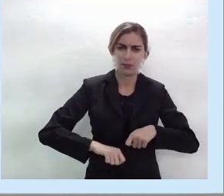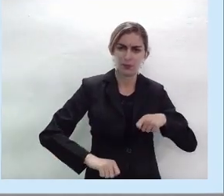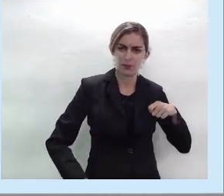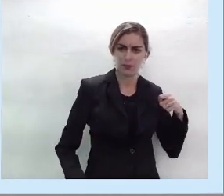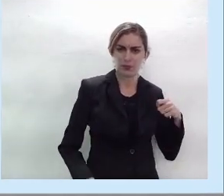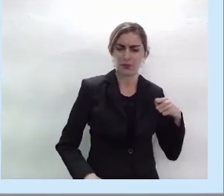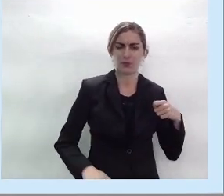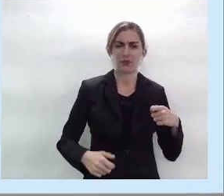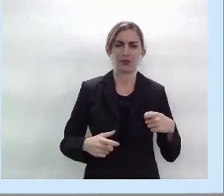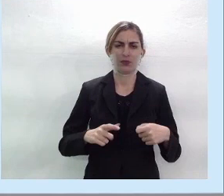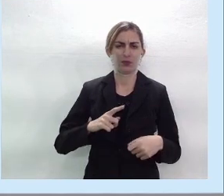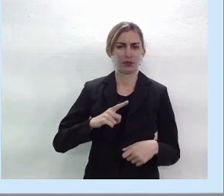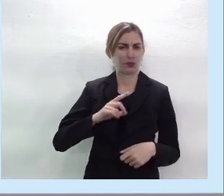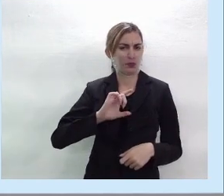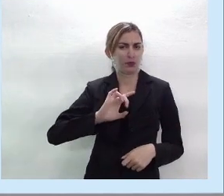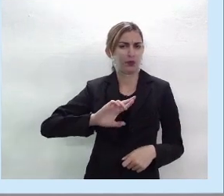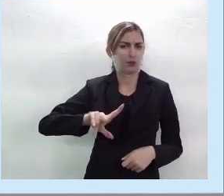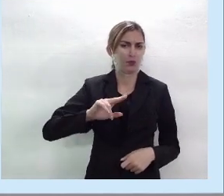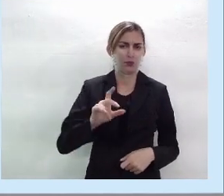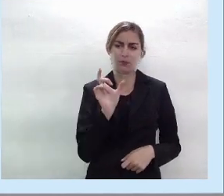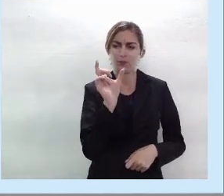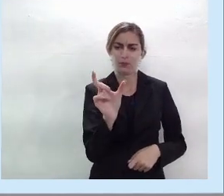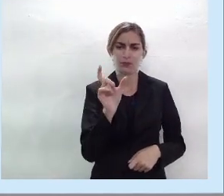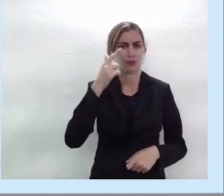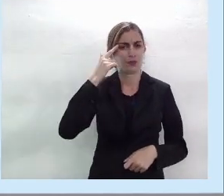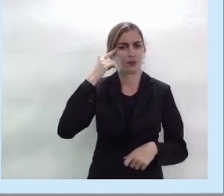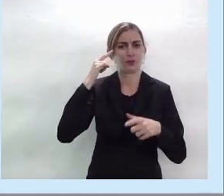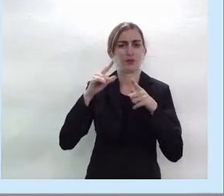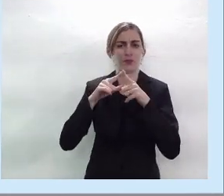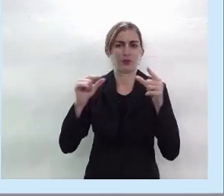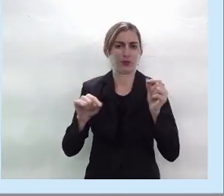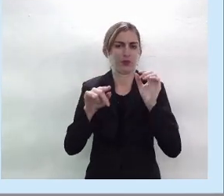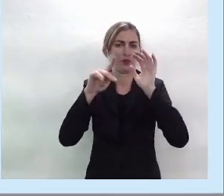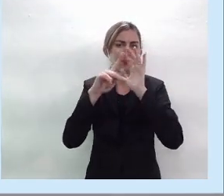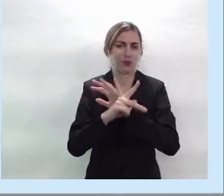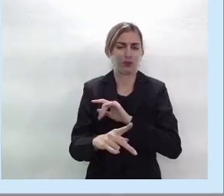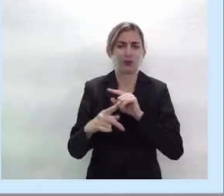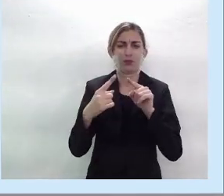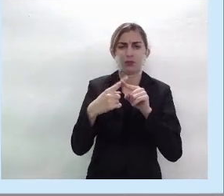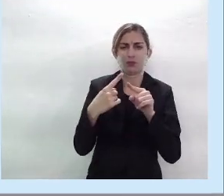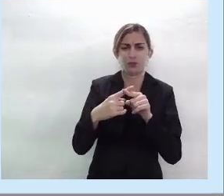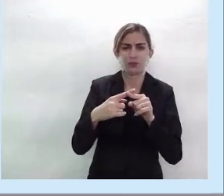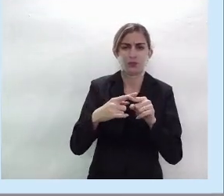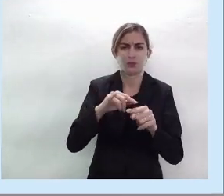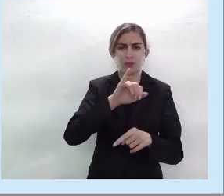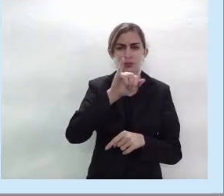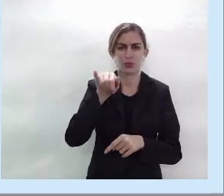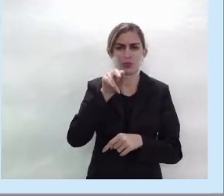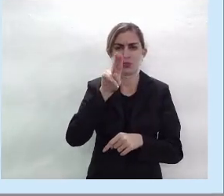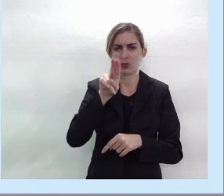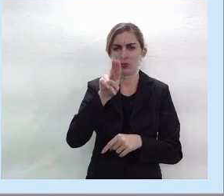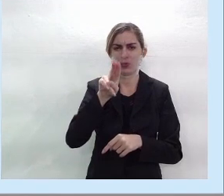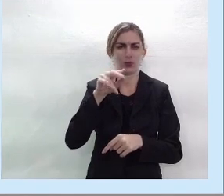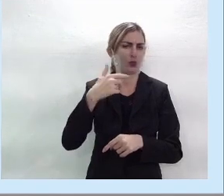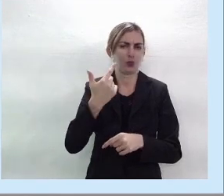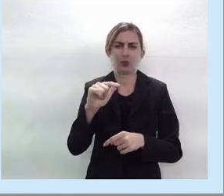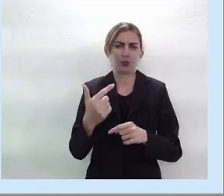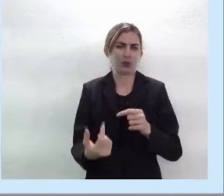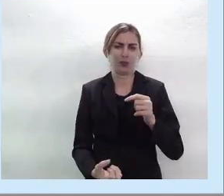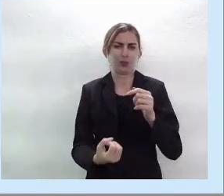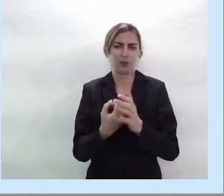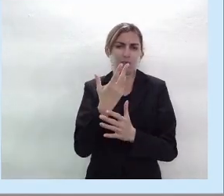palavra jiu-jitsu, na realidade, ela não é uma palavra japonesa em si, né? Porque o jiu não existe